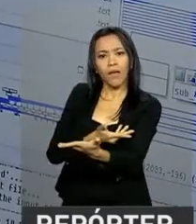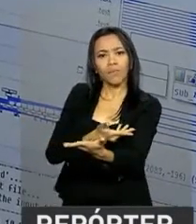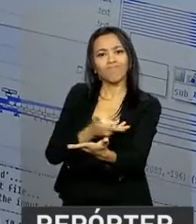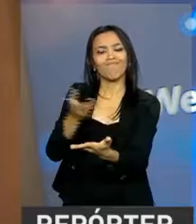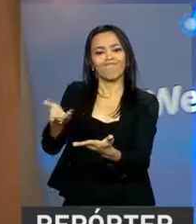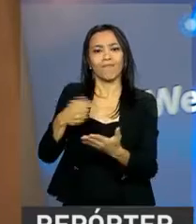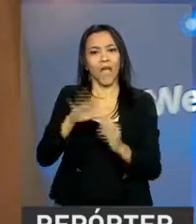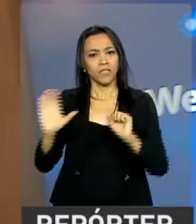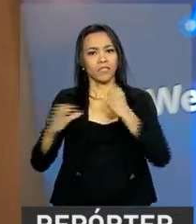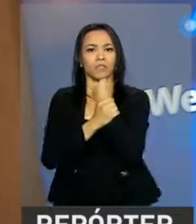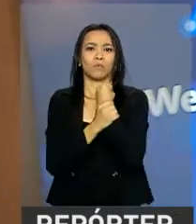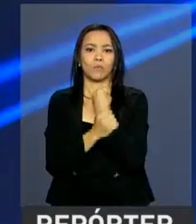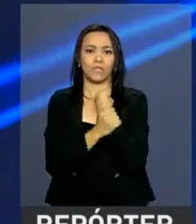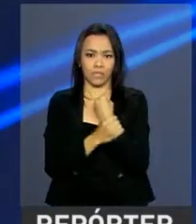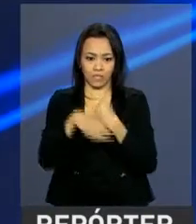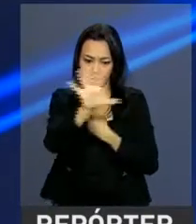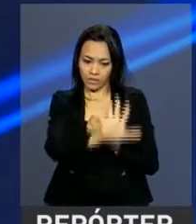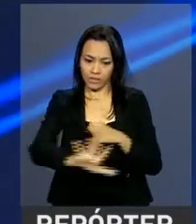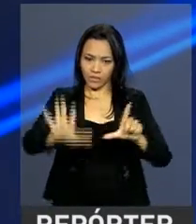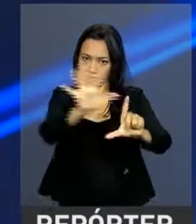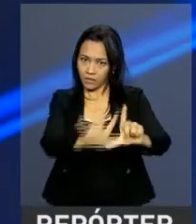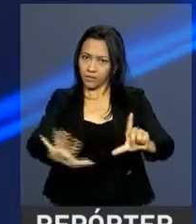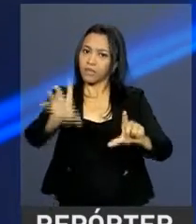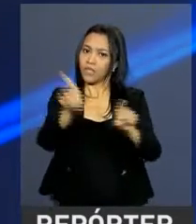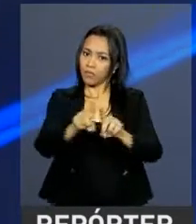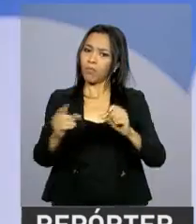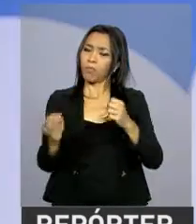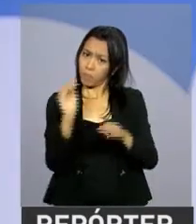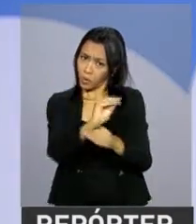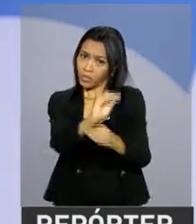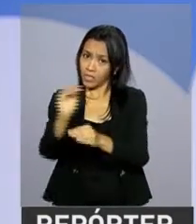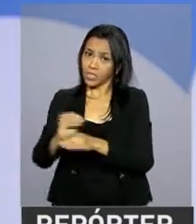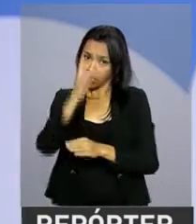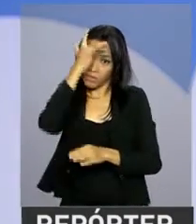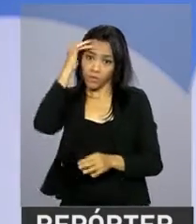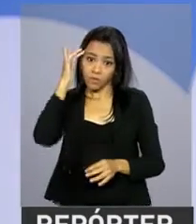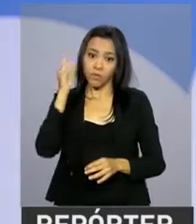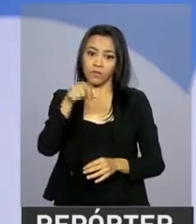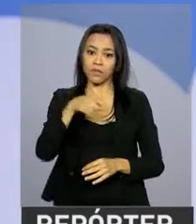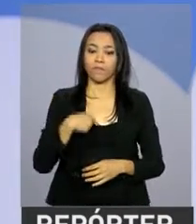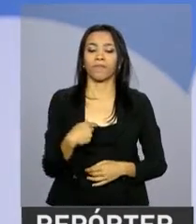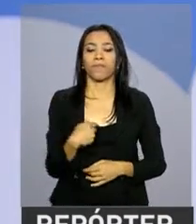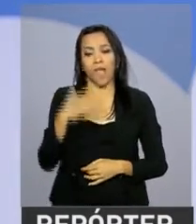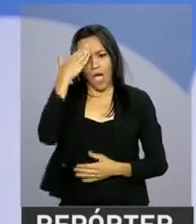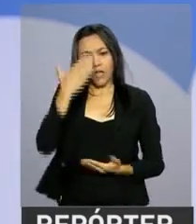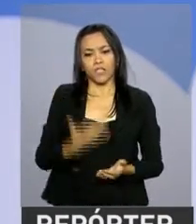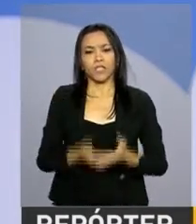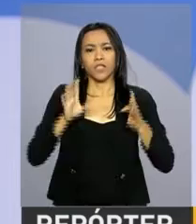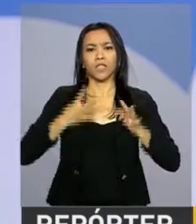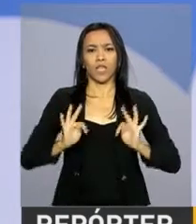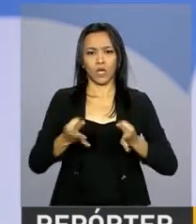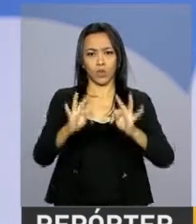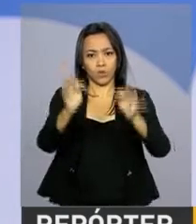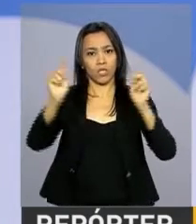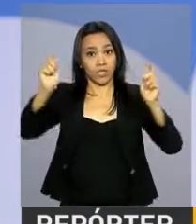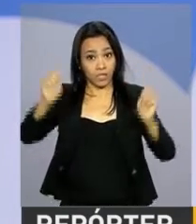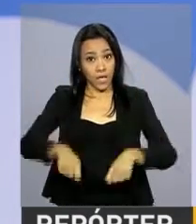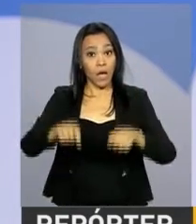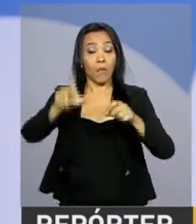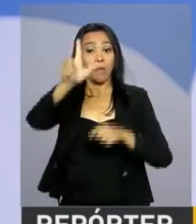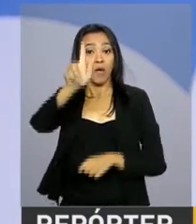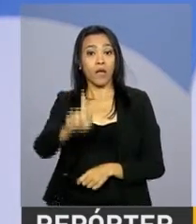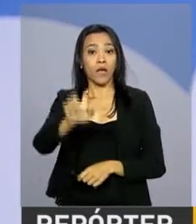na garantia da segurança digital e da proteção aos cidadãos acreditamos que a tecnologia é capaz de criar uma gestão pública mais